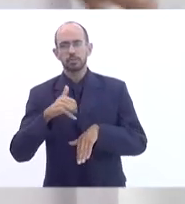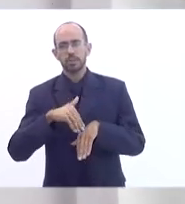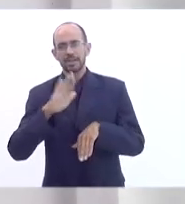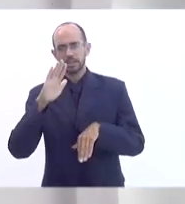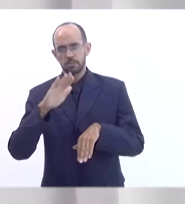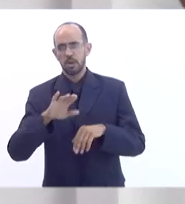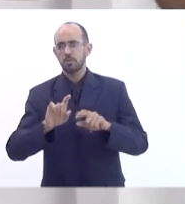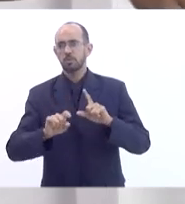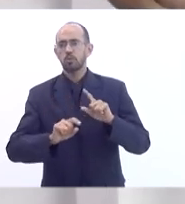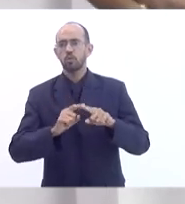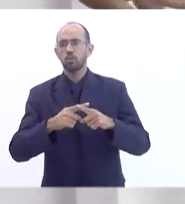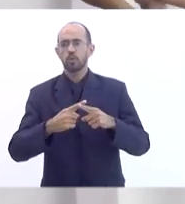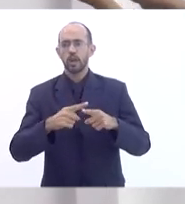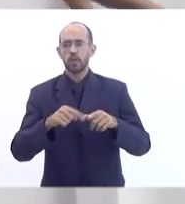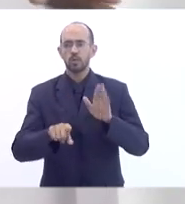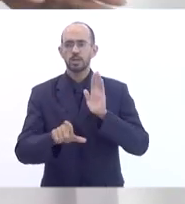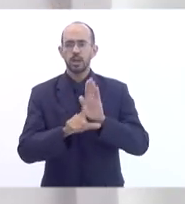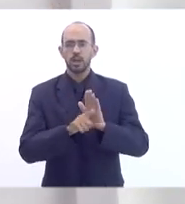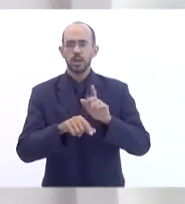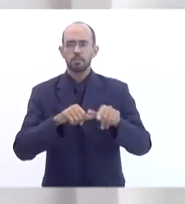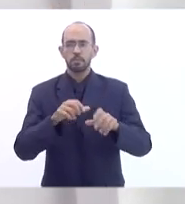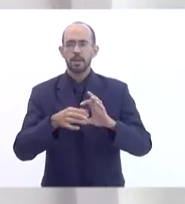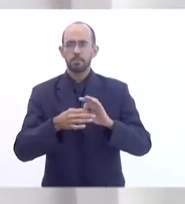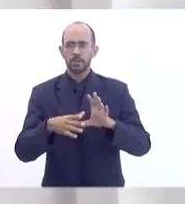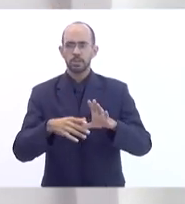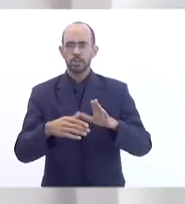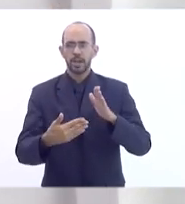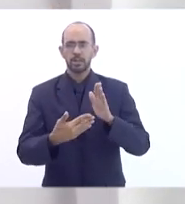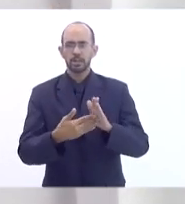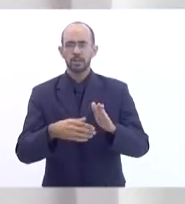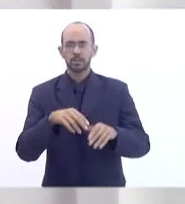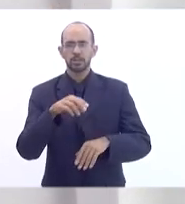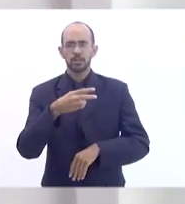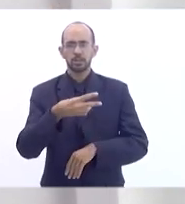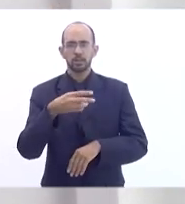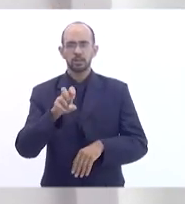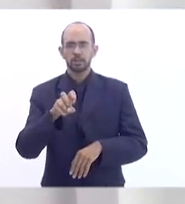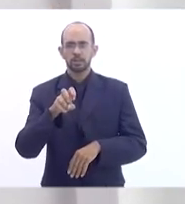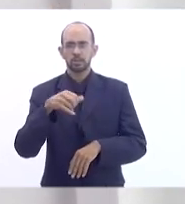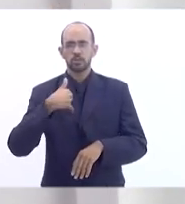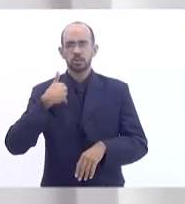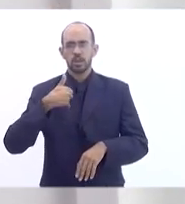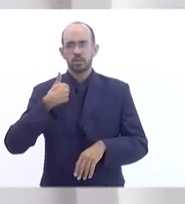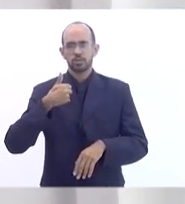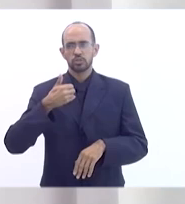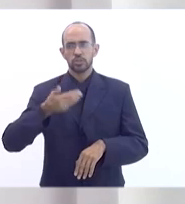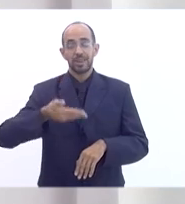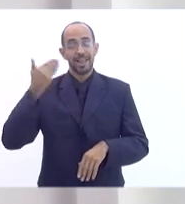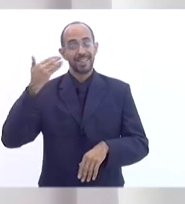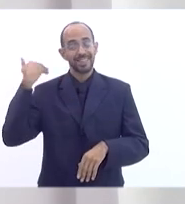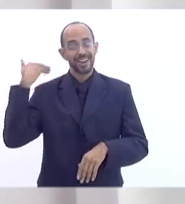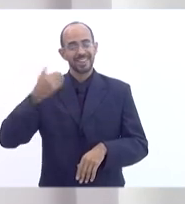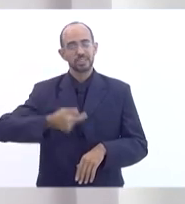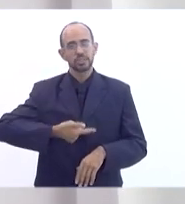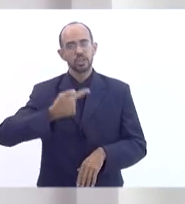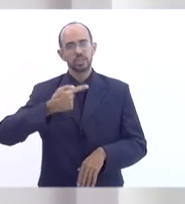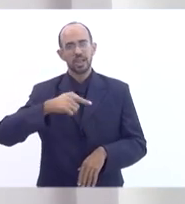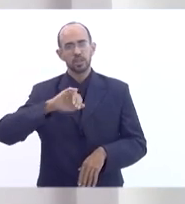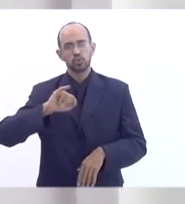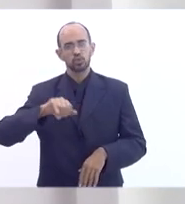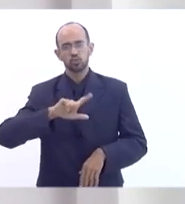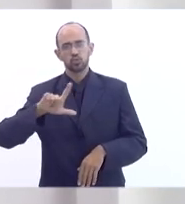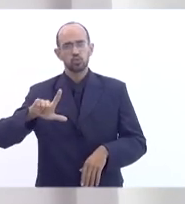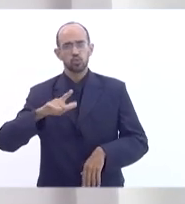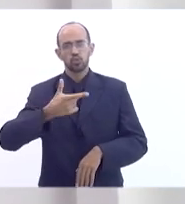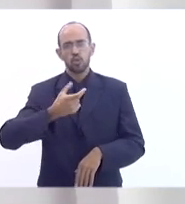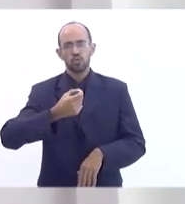permite com essa alteração que até 35 anos lá no dia sete de julho de